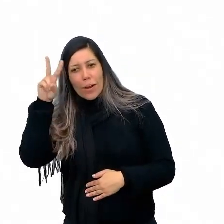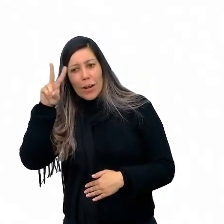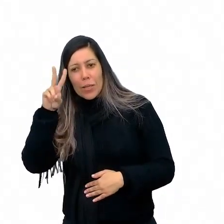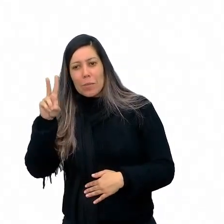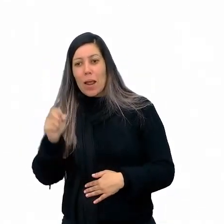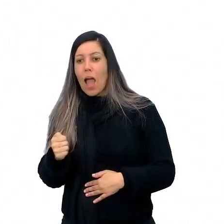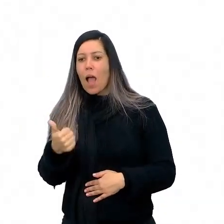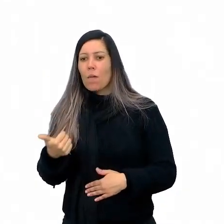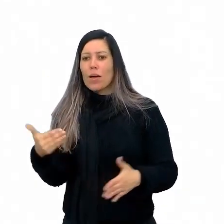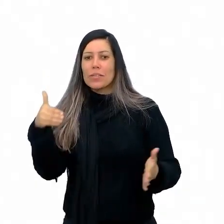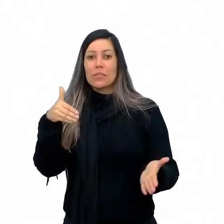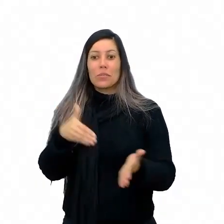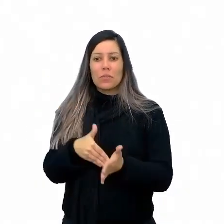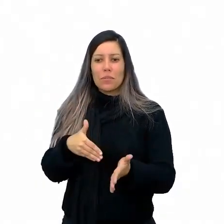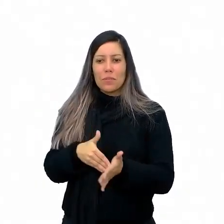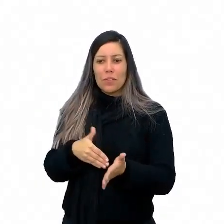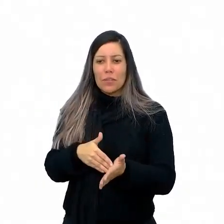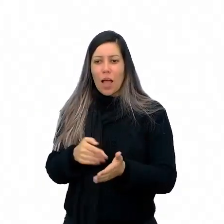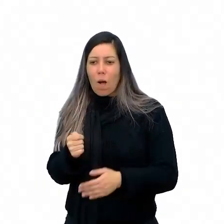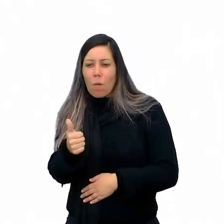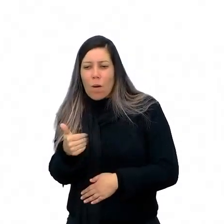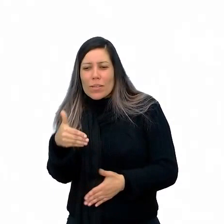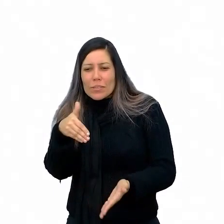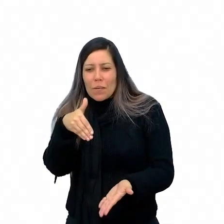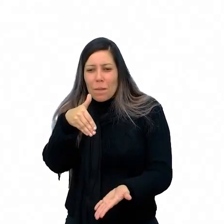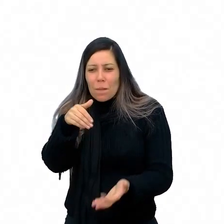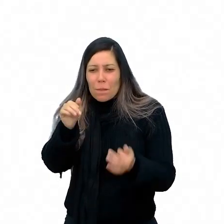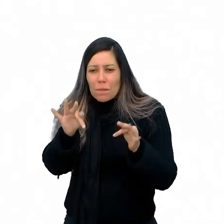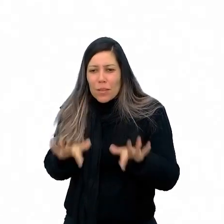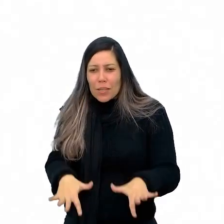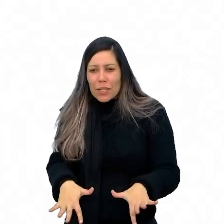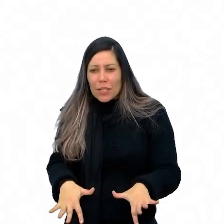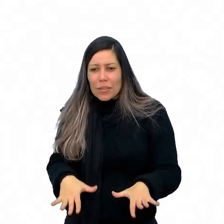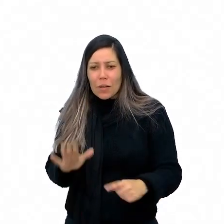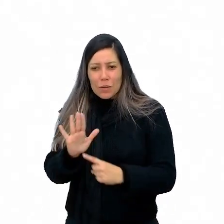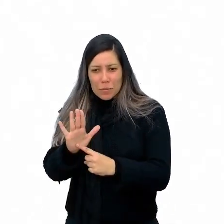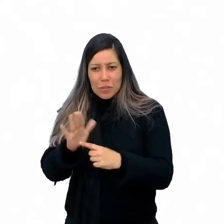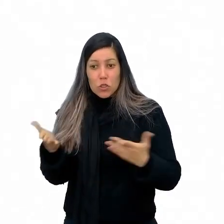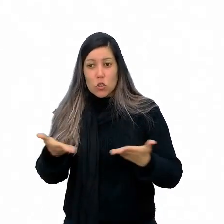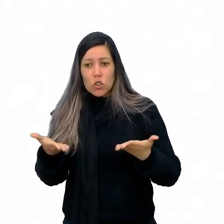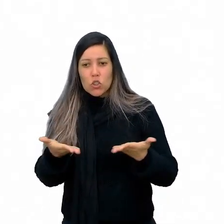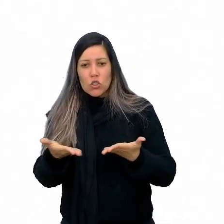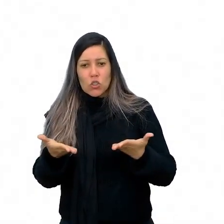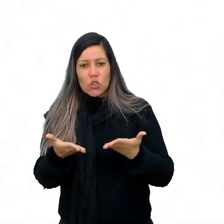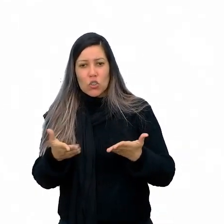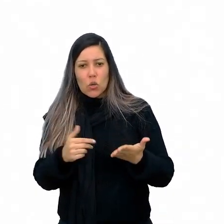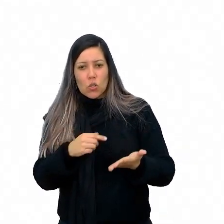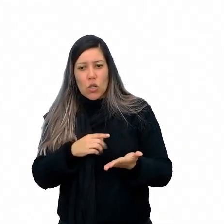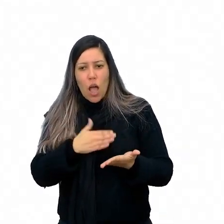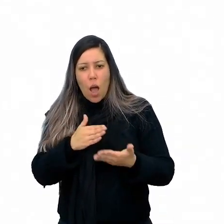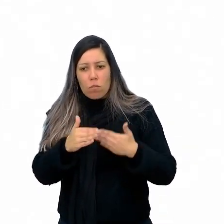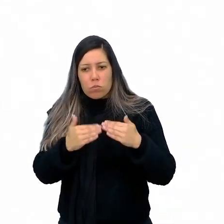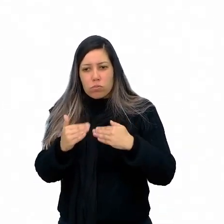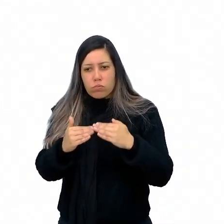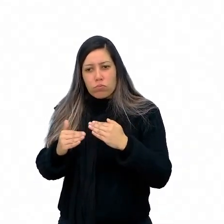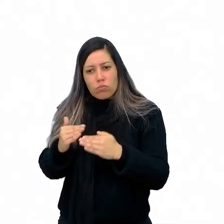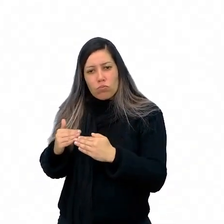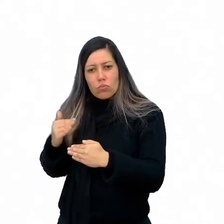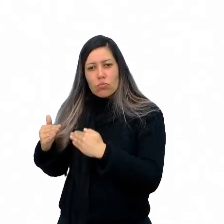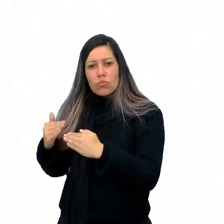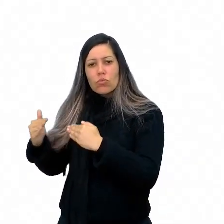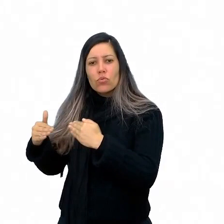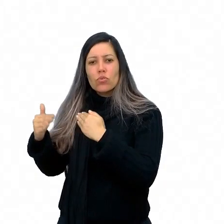já caminhando para o final da nossa apresentação de hoje, para dar o prosseguimento aí, né, aos estudos na formação de